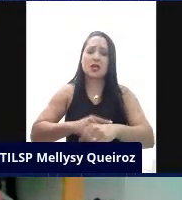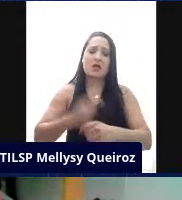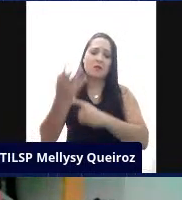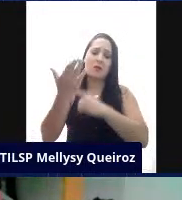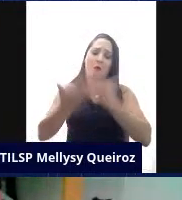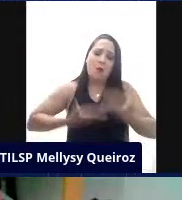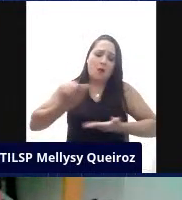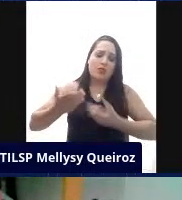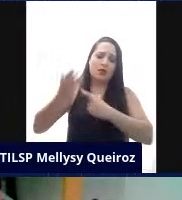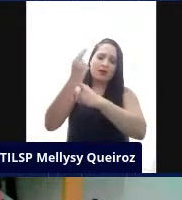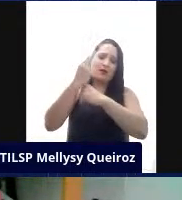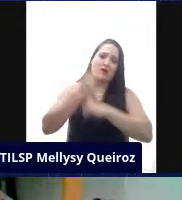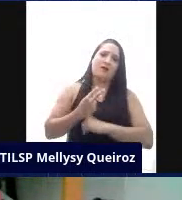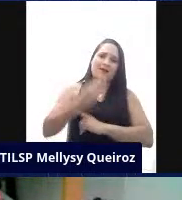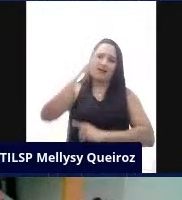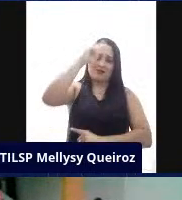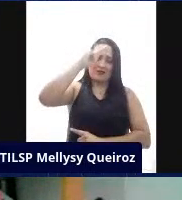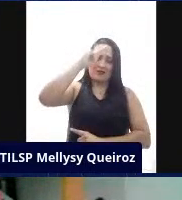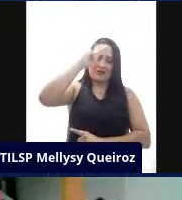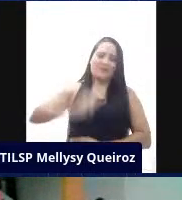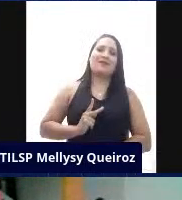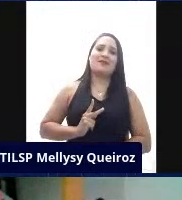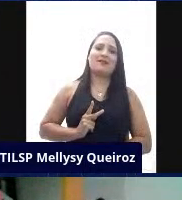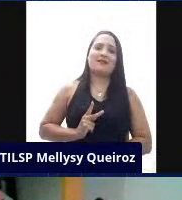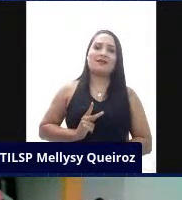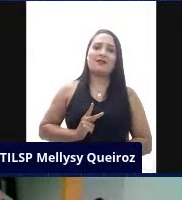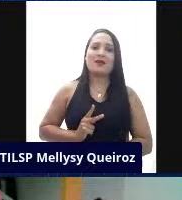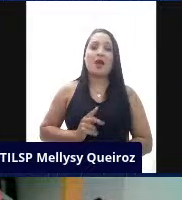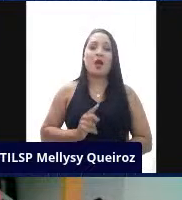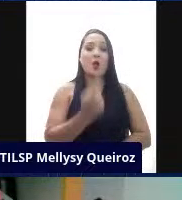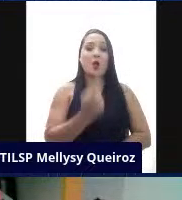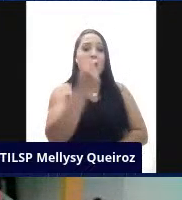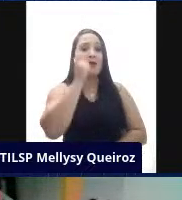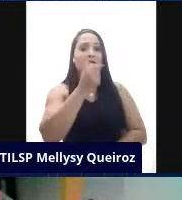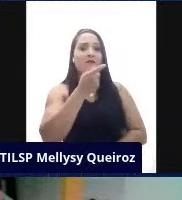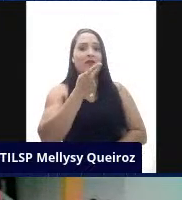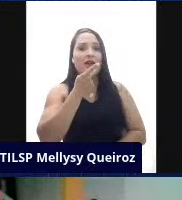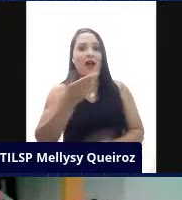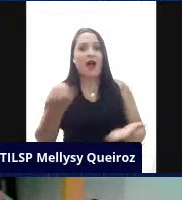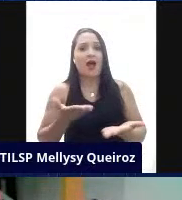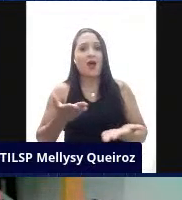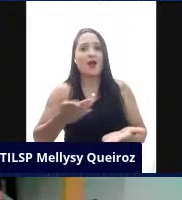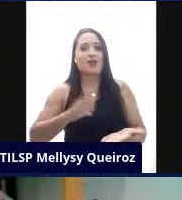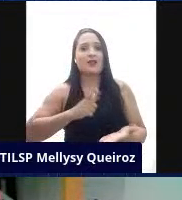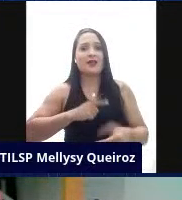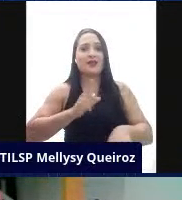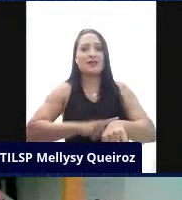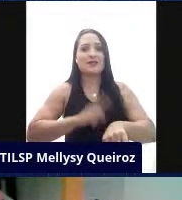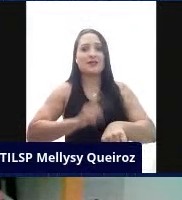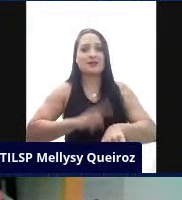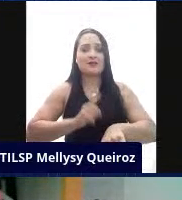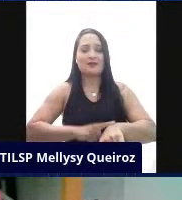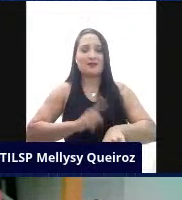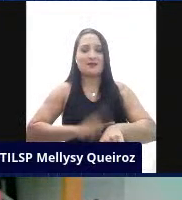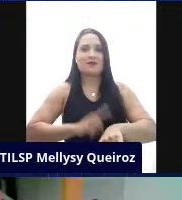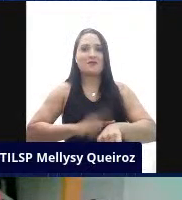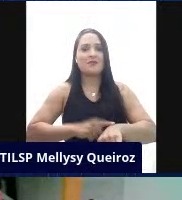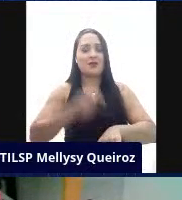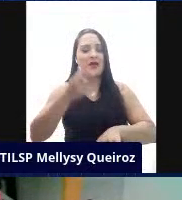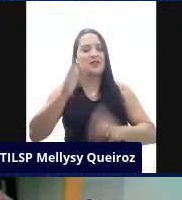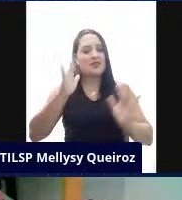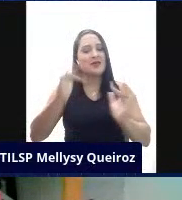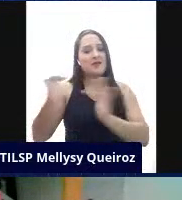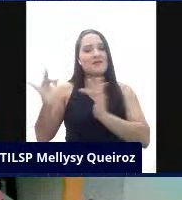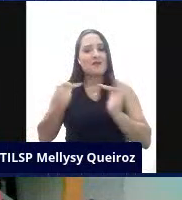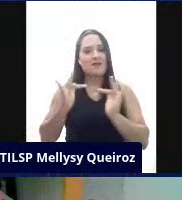delas falou assim, olha, agora a gente também tem tempo para namorar, porque nem vontade a gente sentia, né? Então, sim, essa coisa